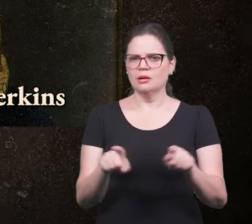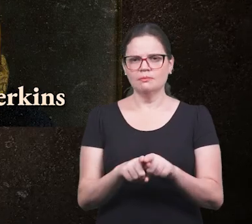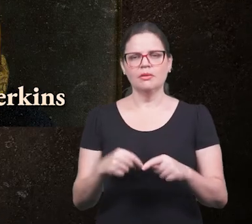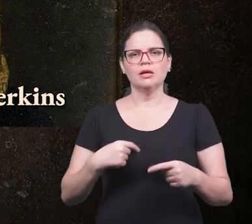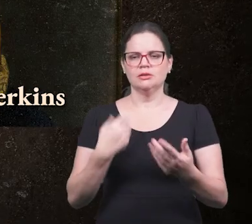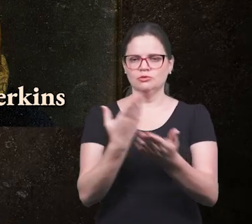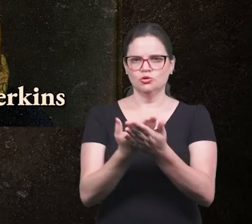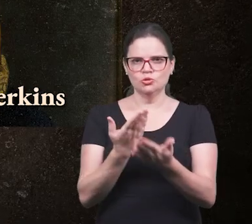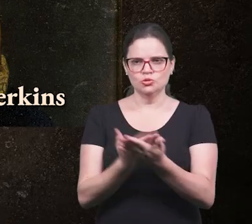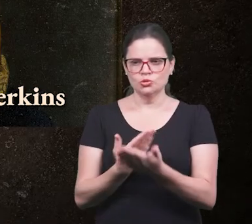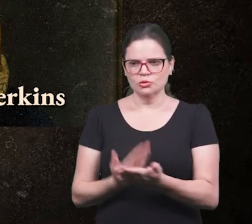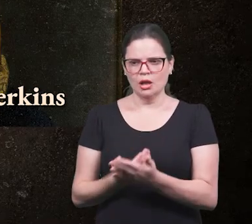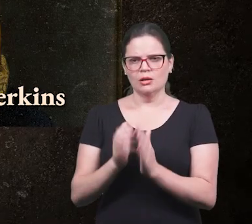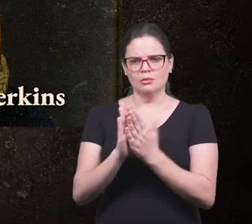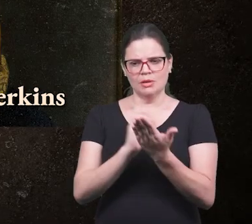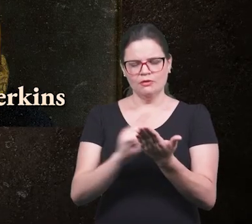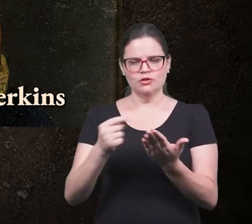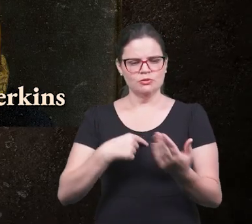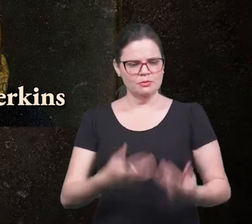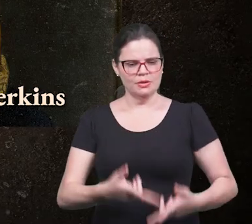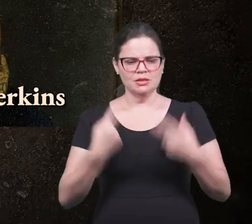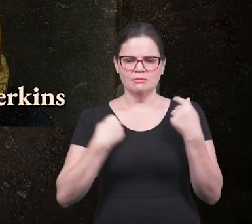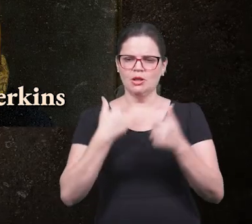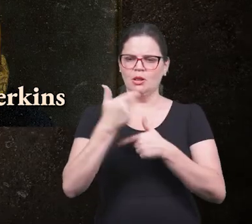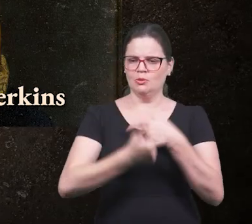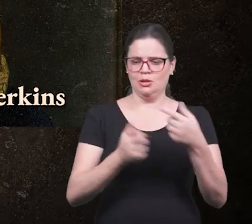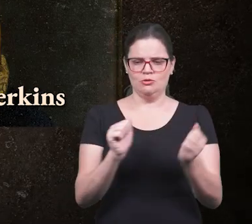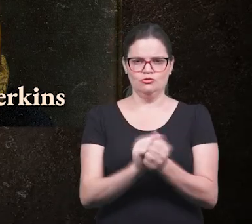que contribuíram diretamente na reforma, e os